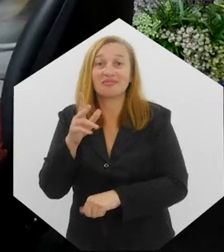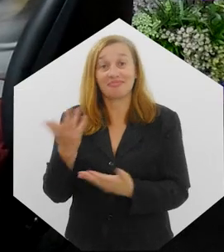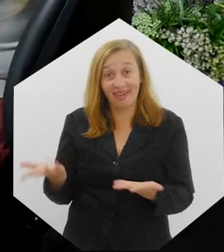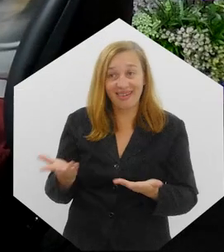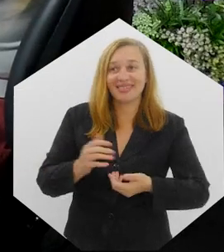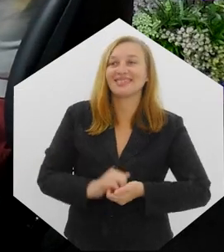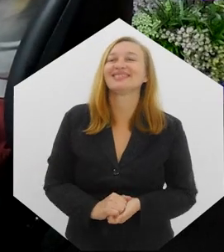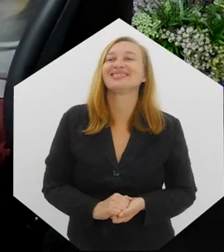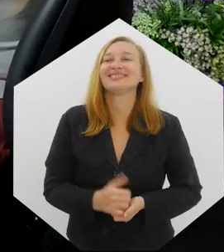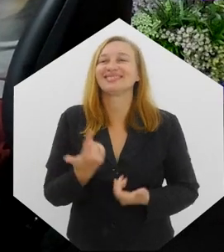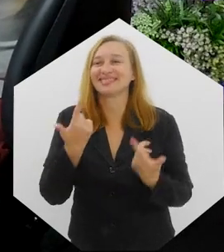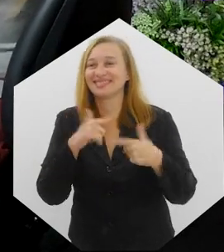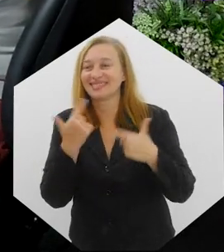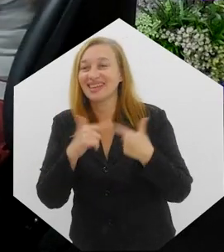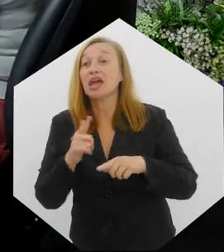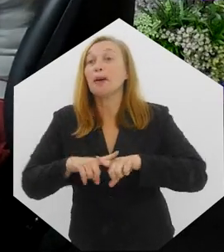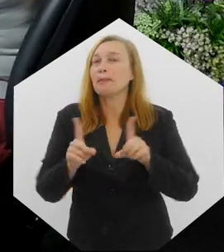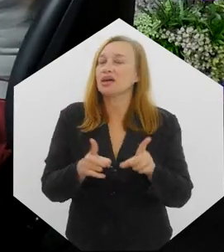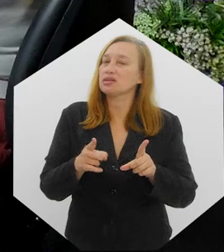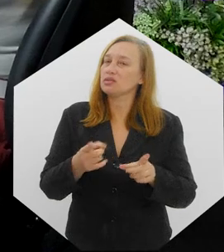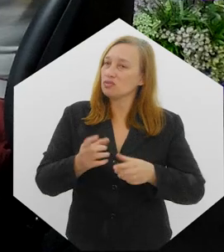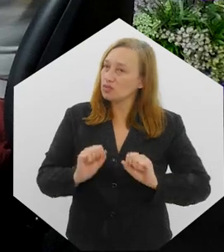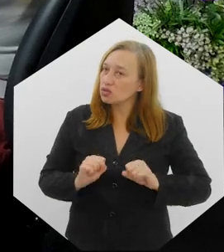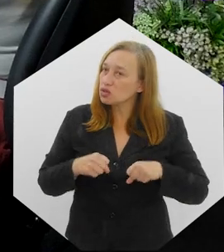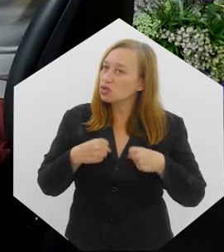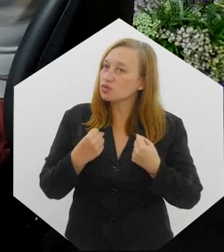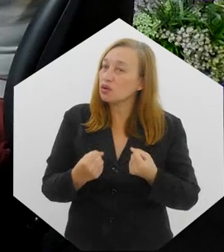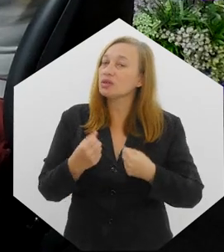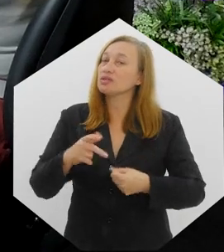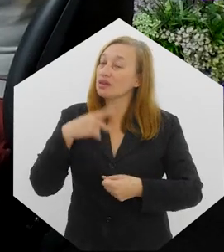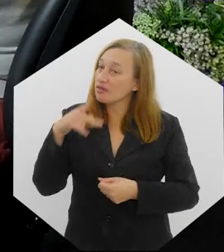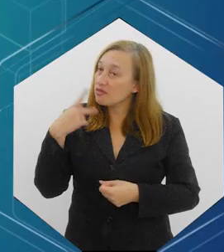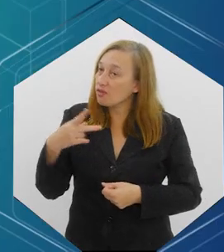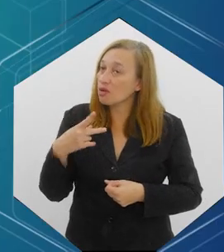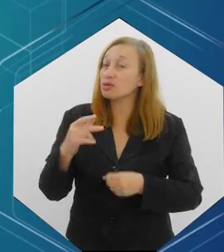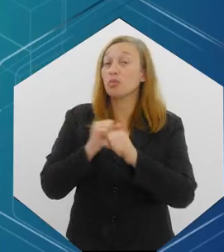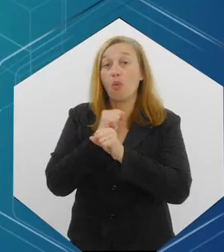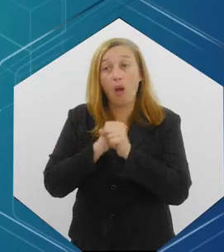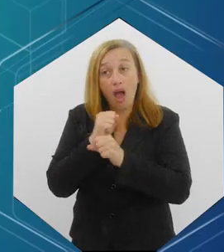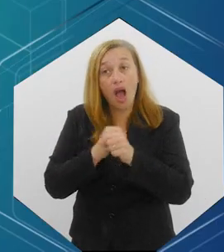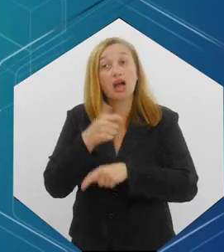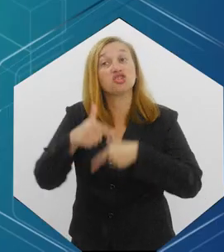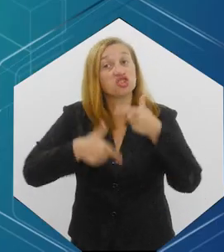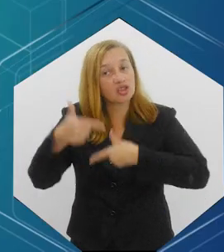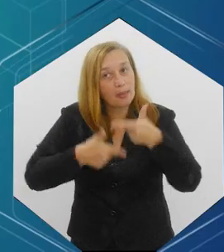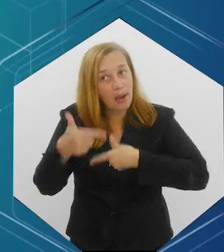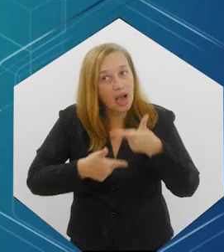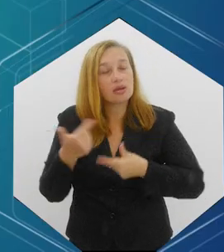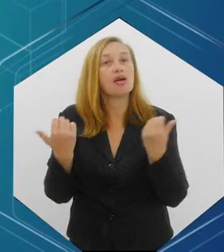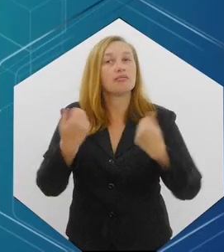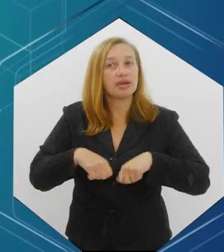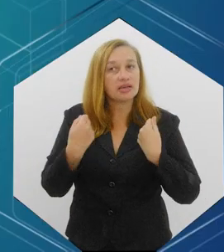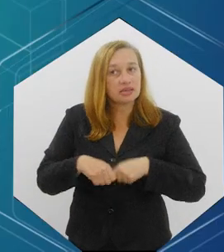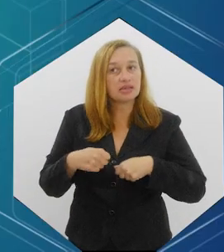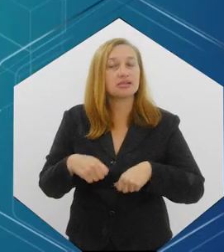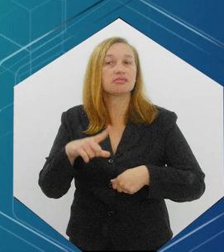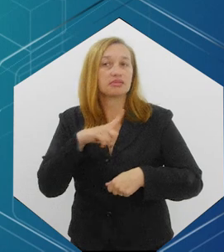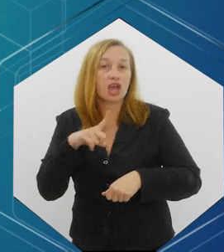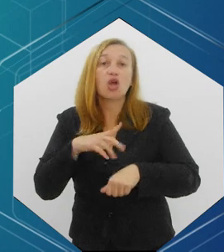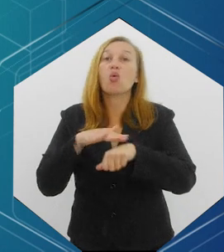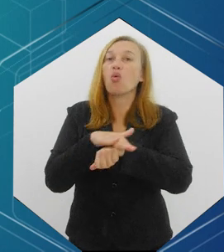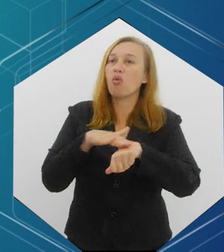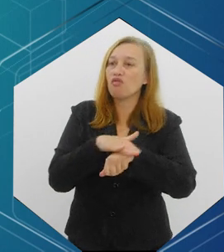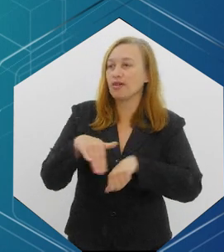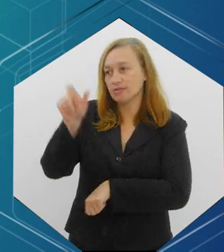doutorado, PhD. Mas eu reforço, como uma médica de algum tempo de trabalho, eu reforço que é preciso